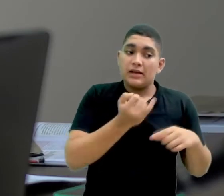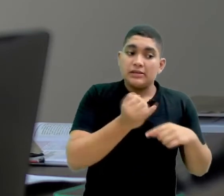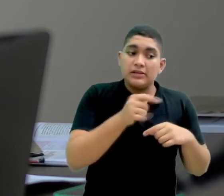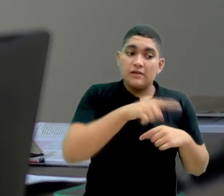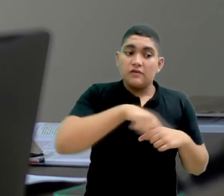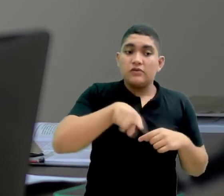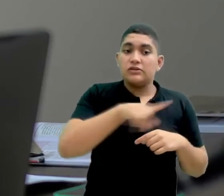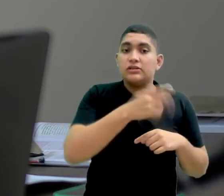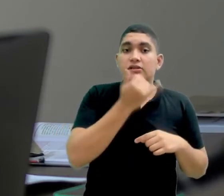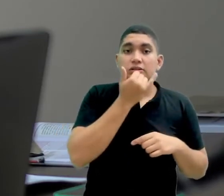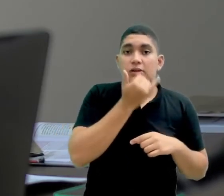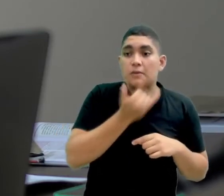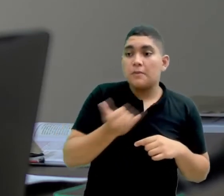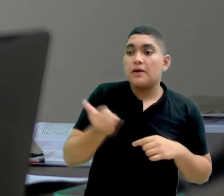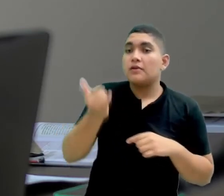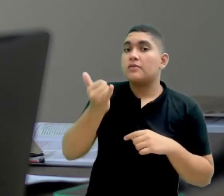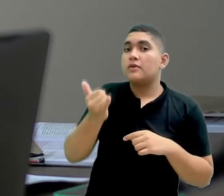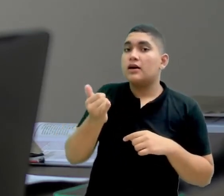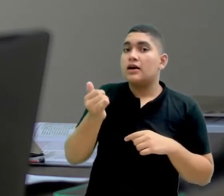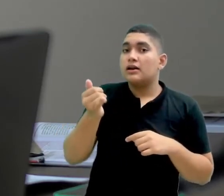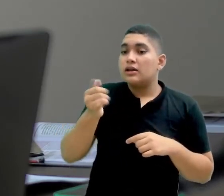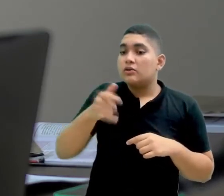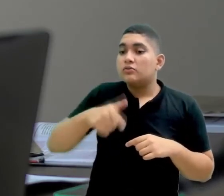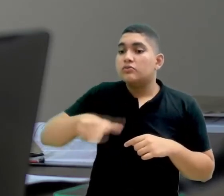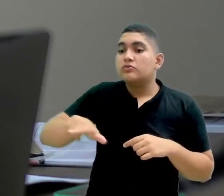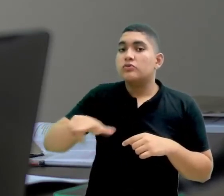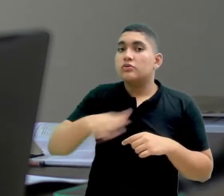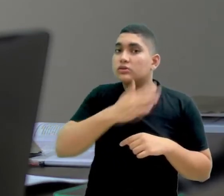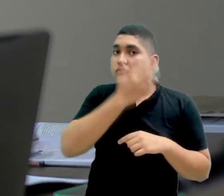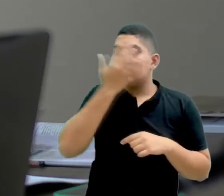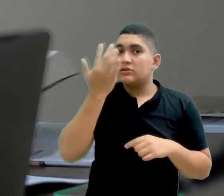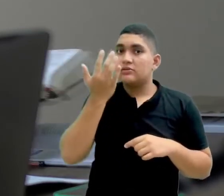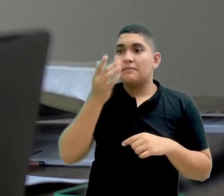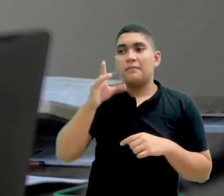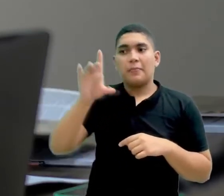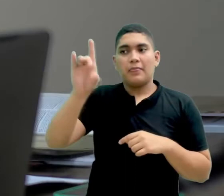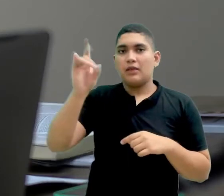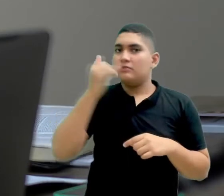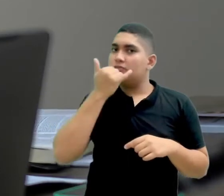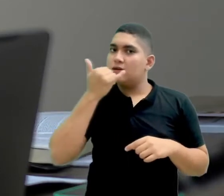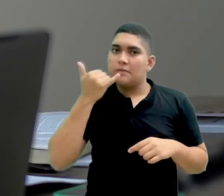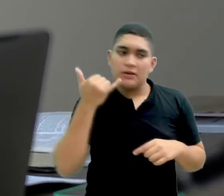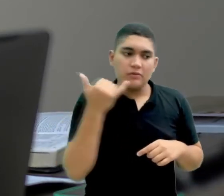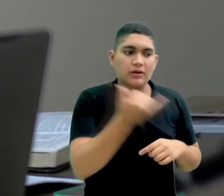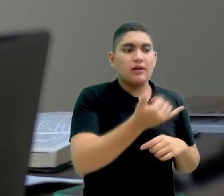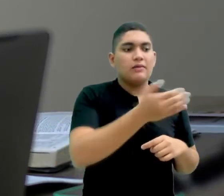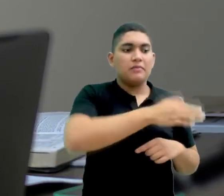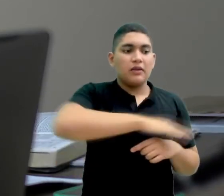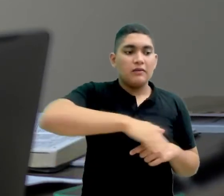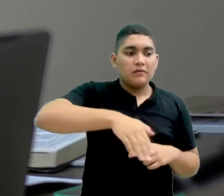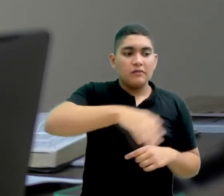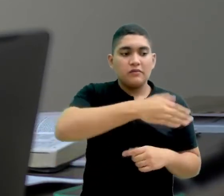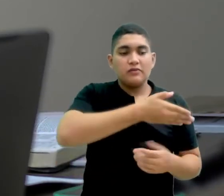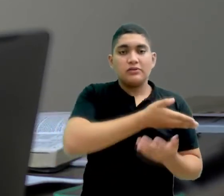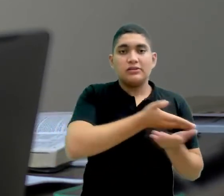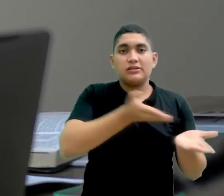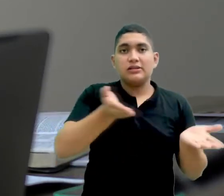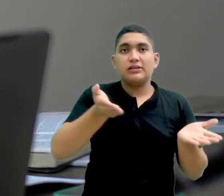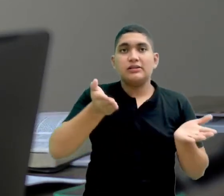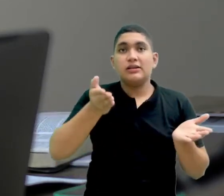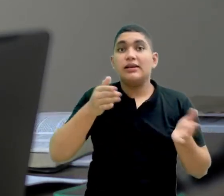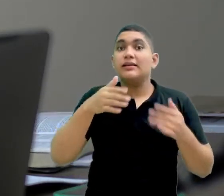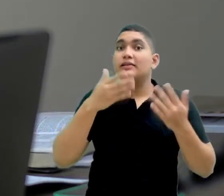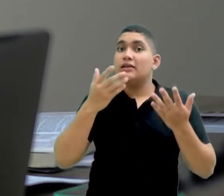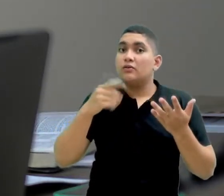ofensas deles, também o Pai de vocês não perdoará a ofensa de vocês. Então, nosso